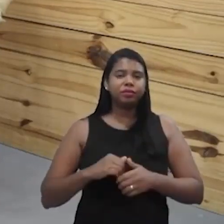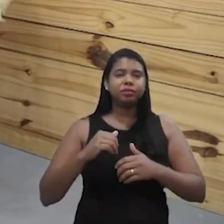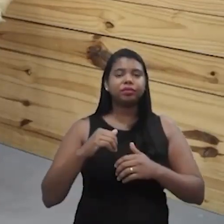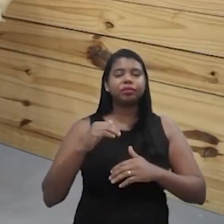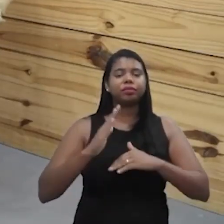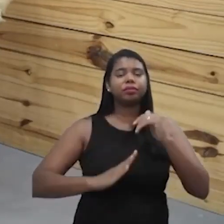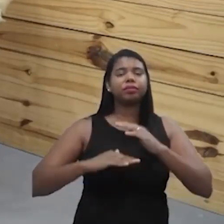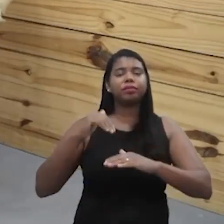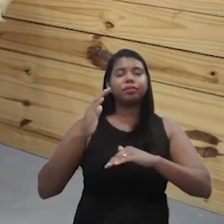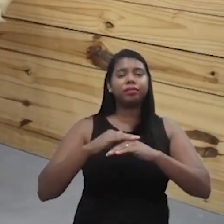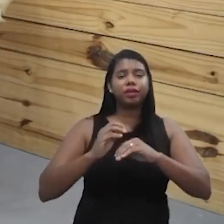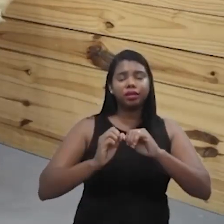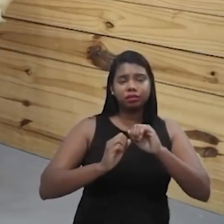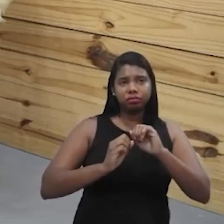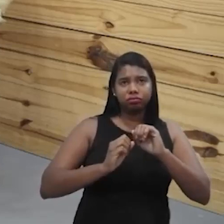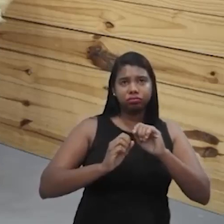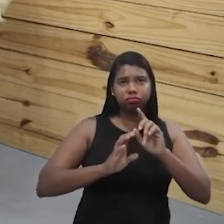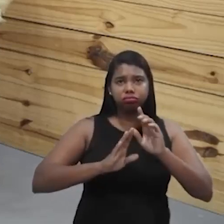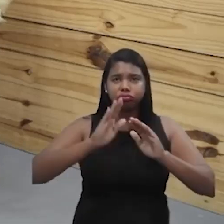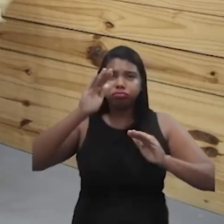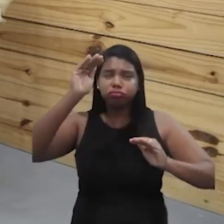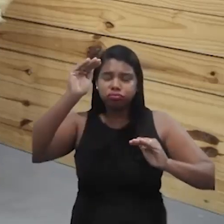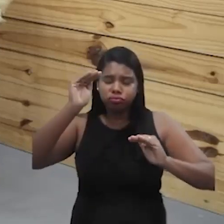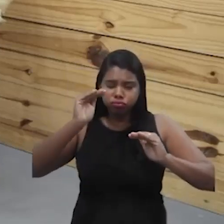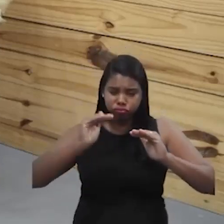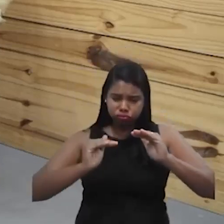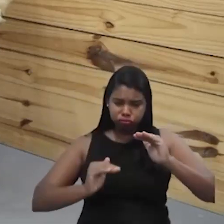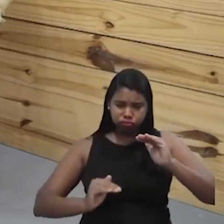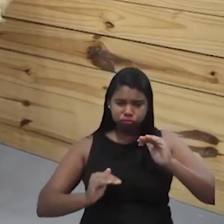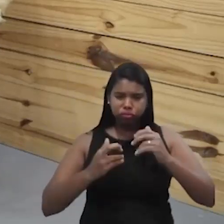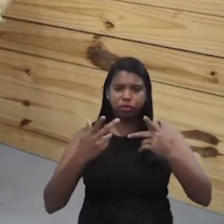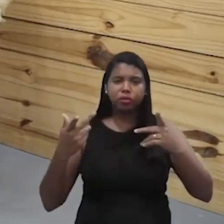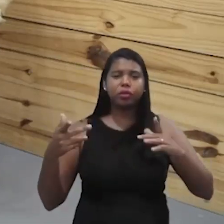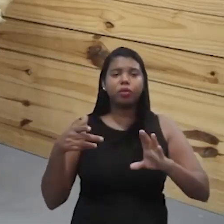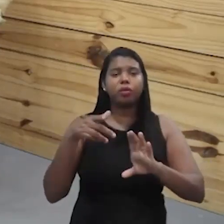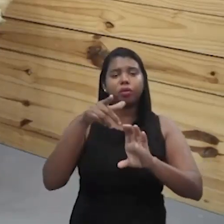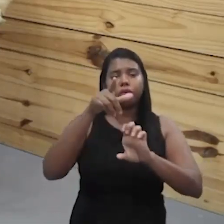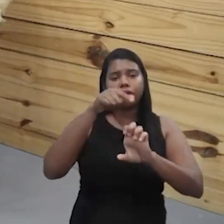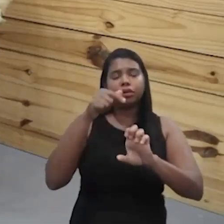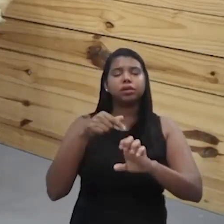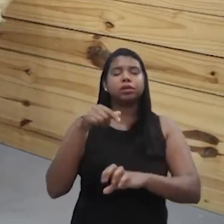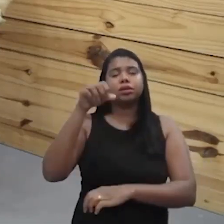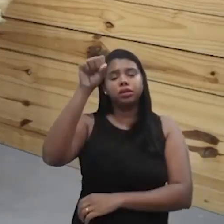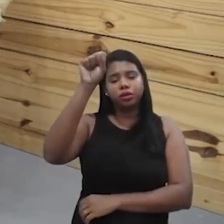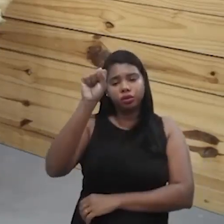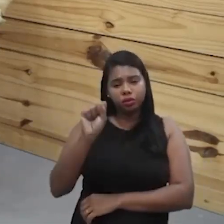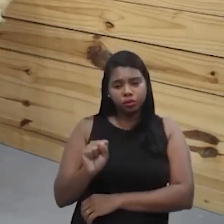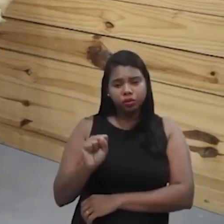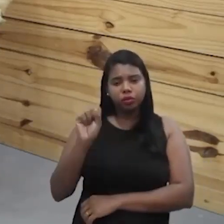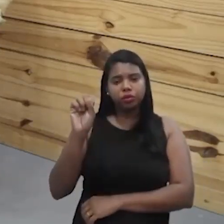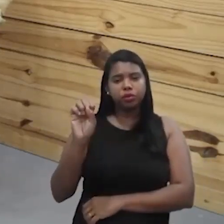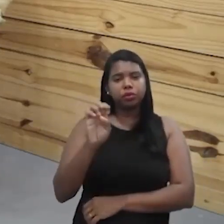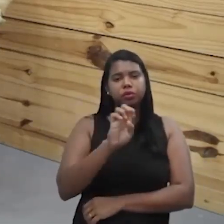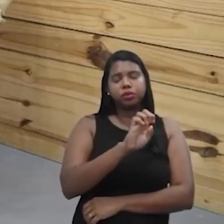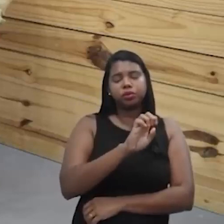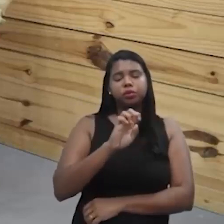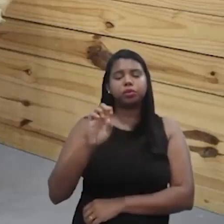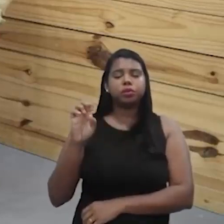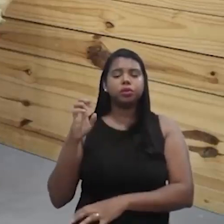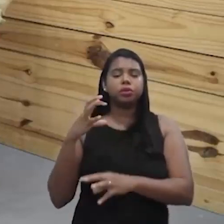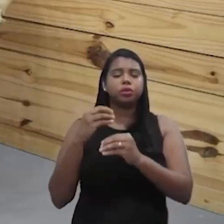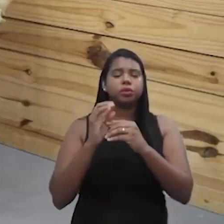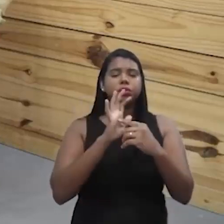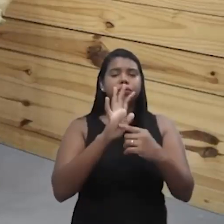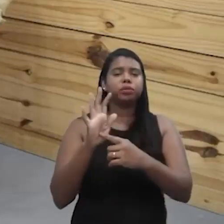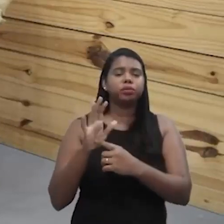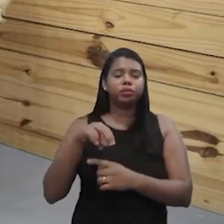um pouco discrepante quando a gente vai comparar realmente com as empresas no Sul, Sudeste. Ela tem uma discrepância,